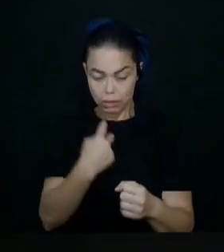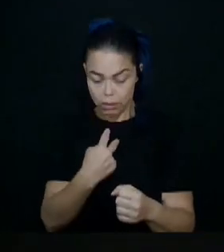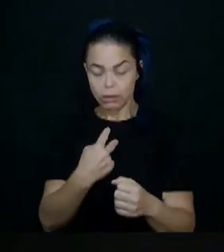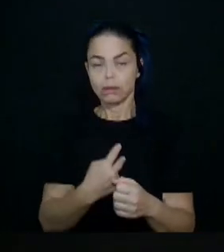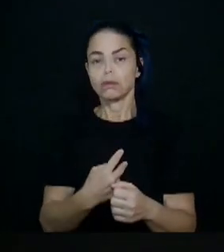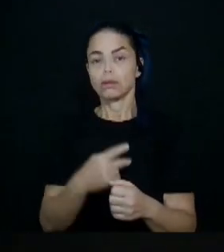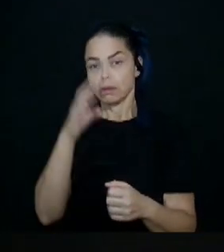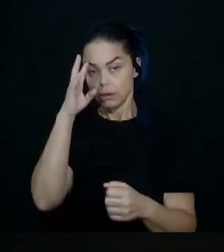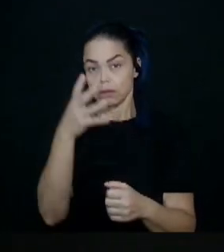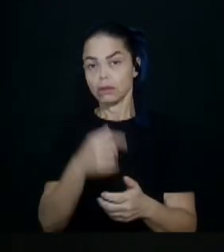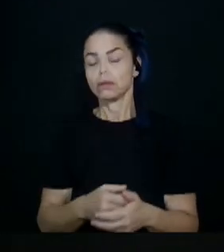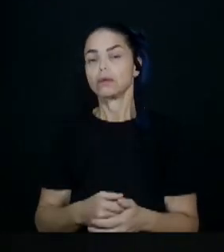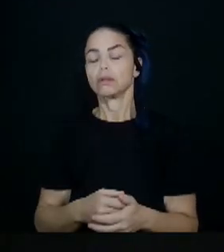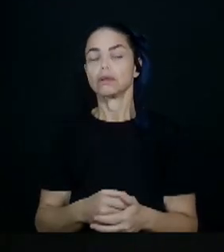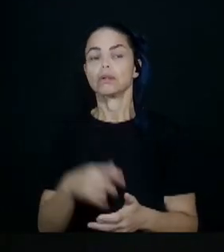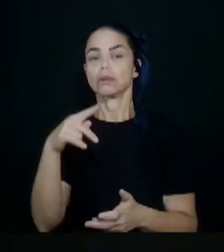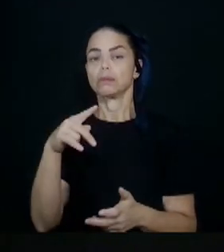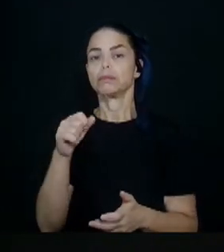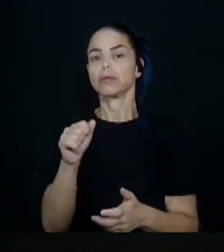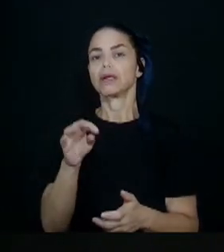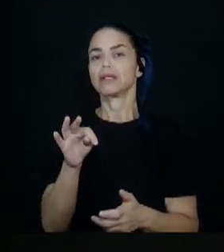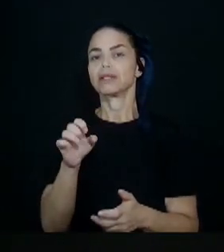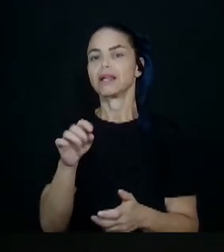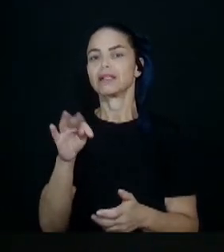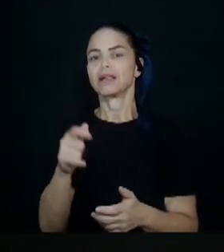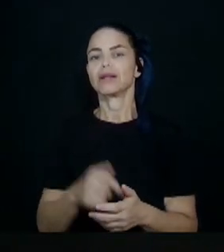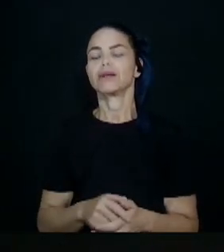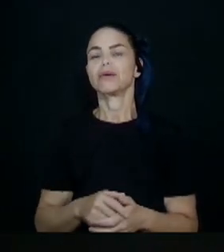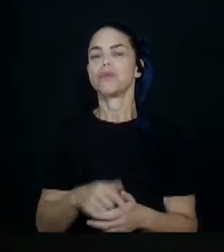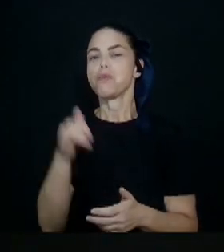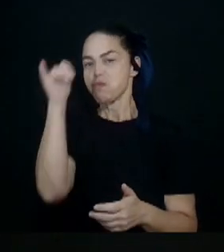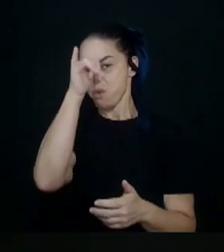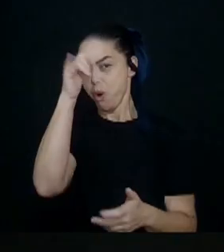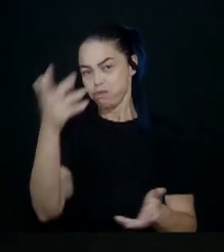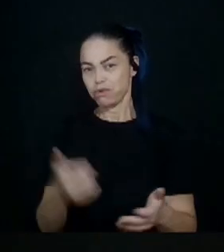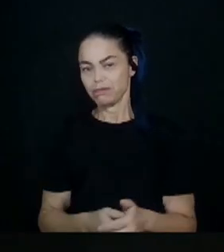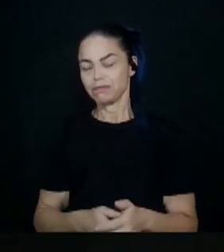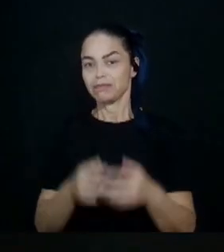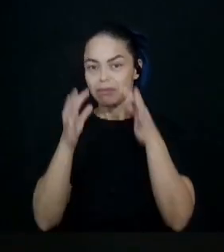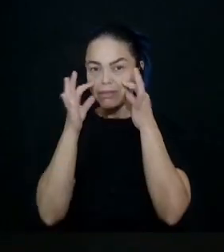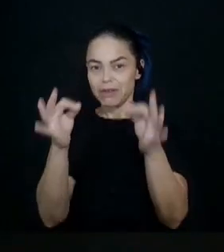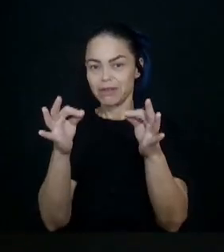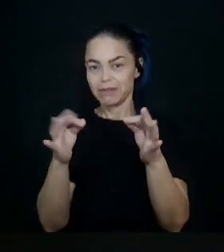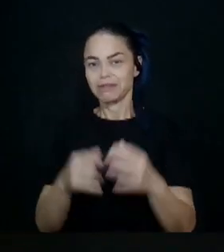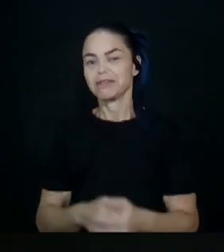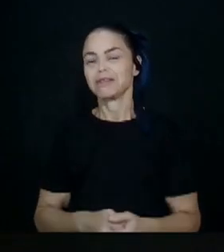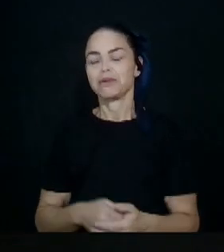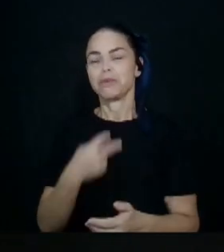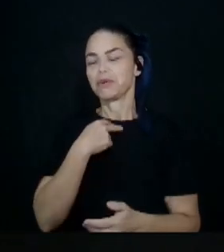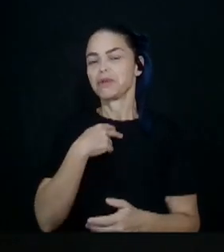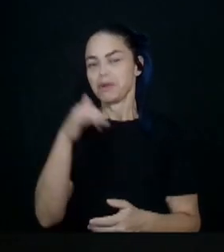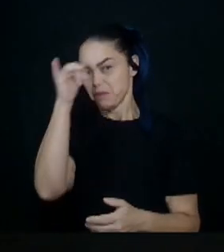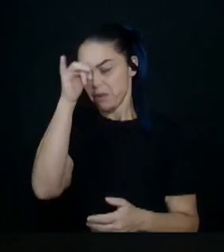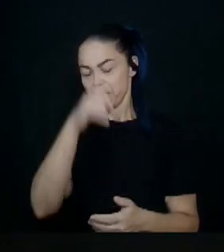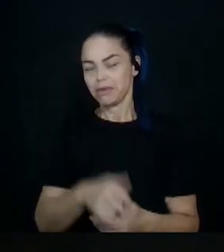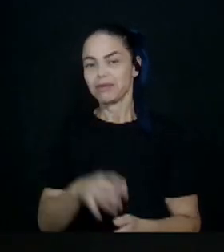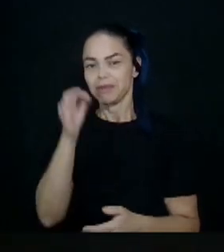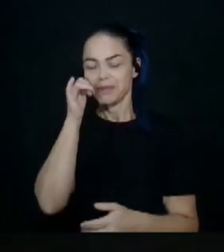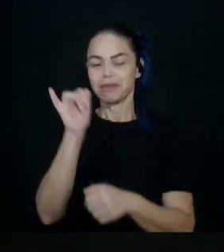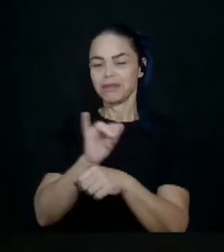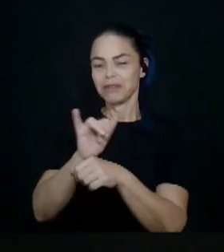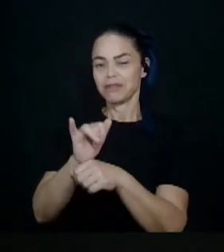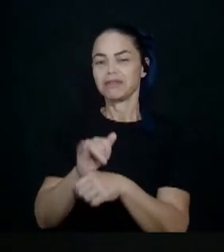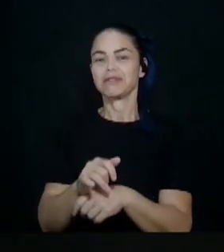ser o pateta de vez, tá bom? Então, muita atenção. Se você não conhece o que eu tô falando, dá uma assistidinha lá no YouTube, vai lá, coloca